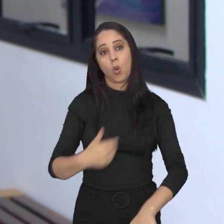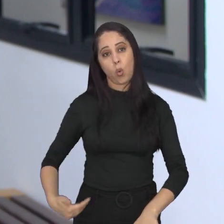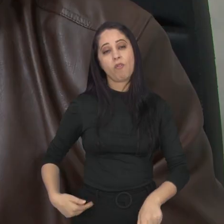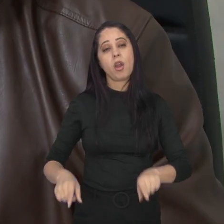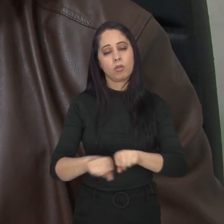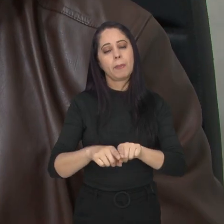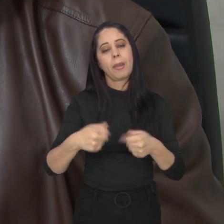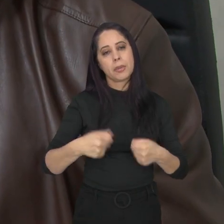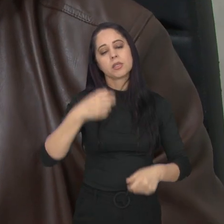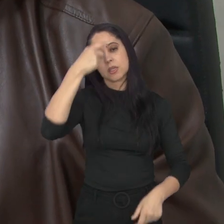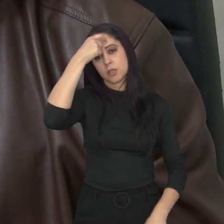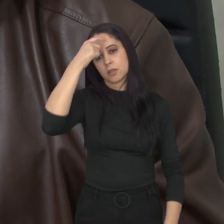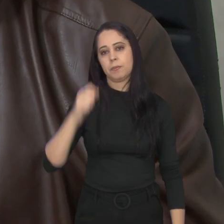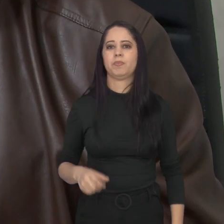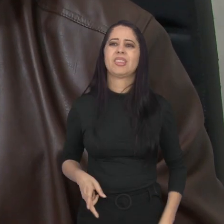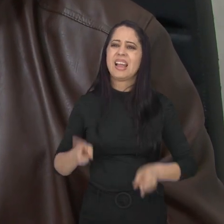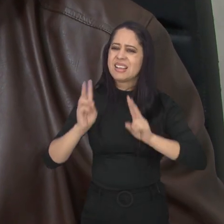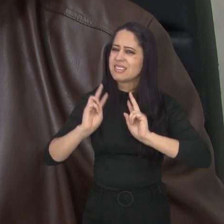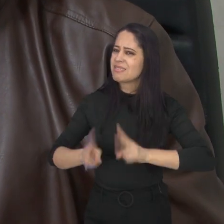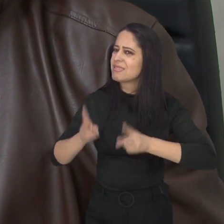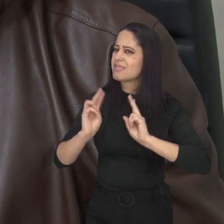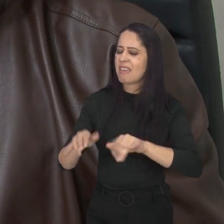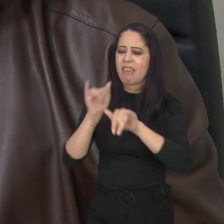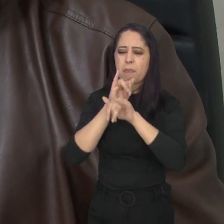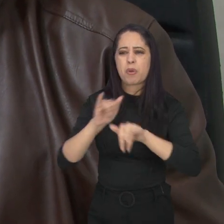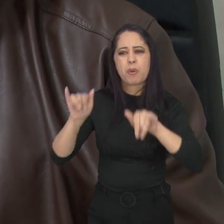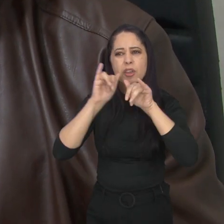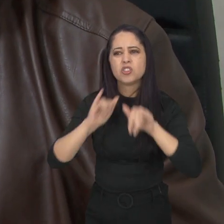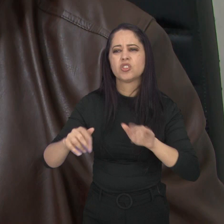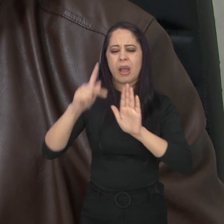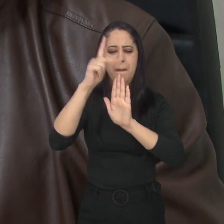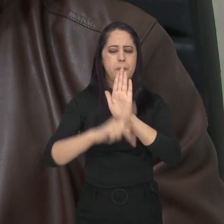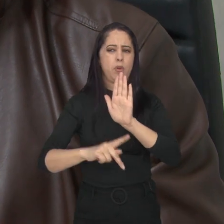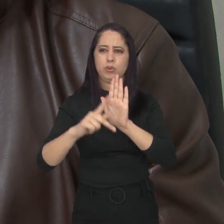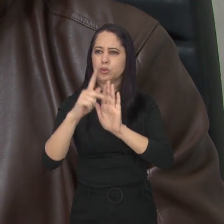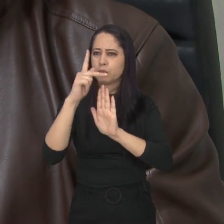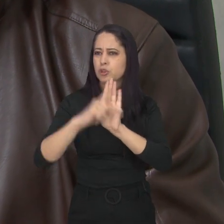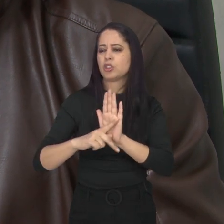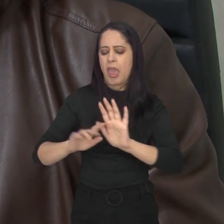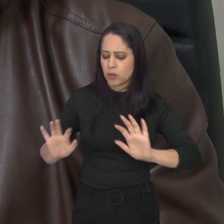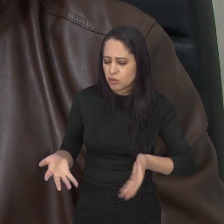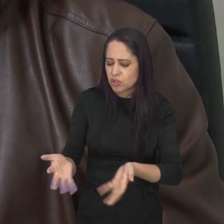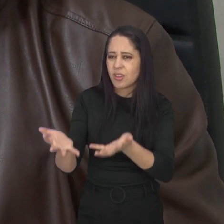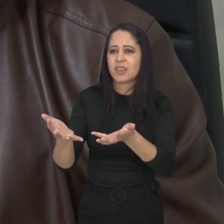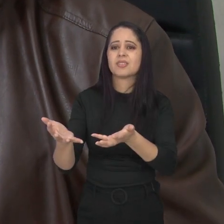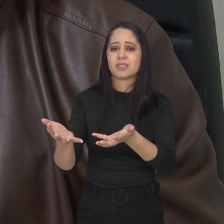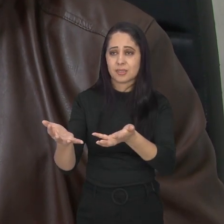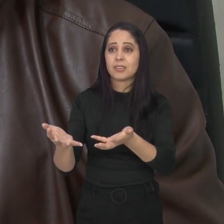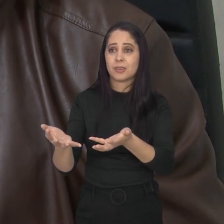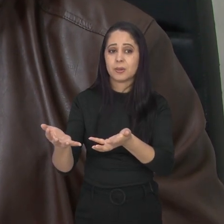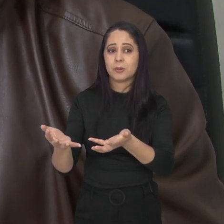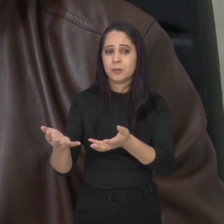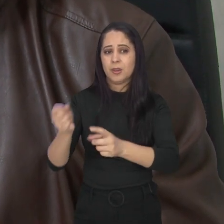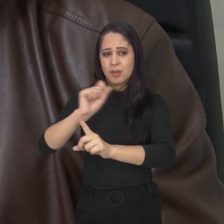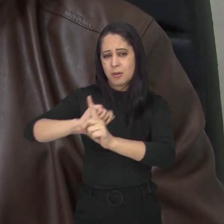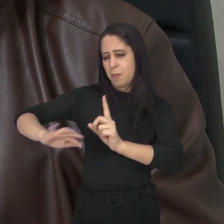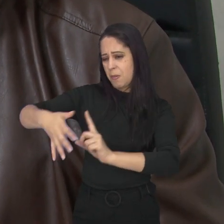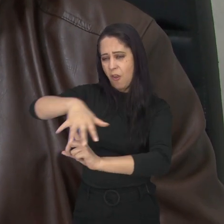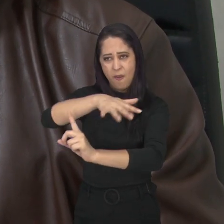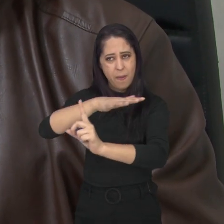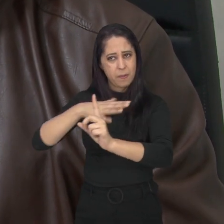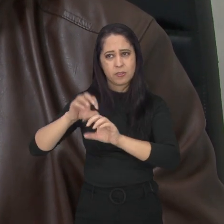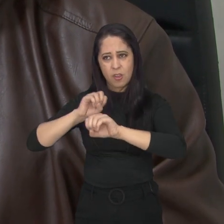lixo adequada, fiscalizando para a prefeitura, apontando onde tem que melhorar e também alertando a população.